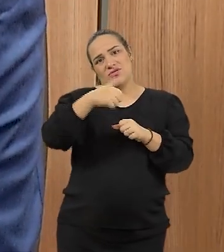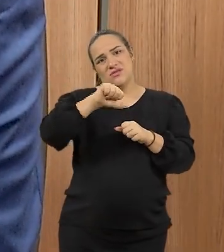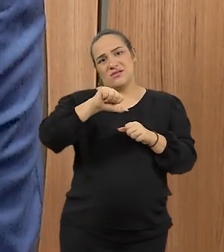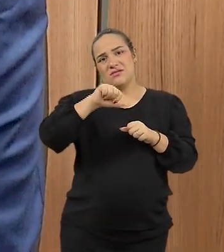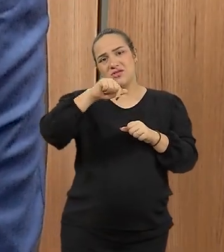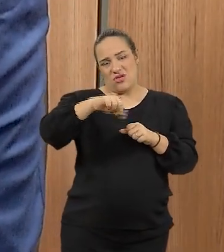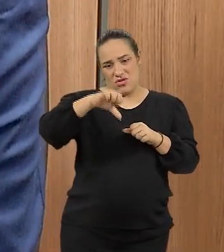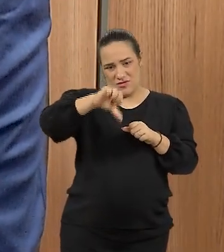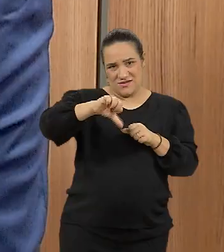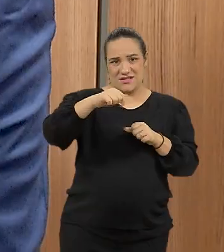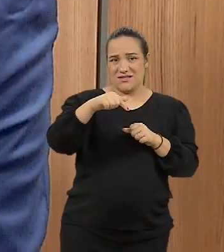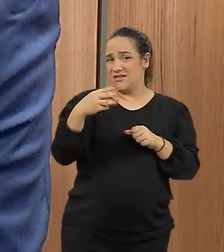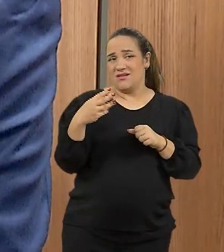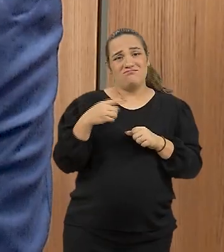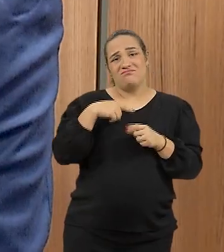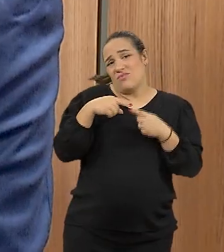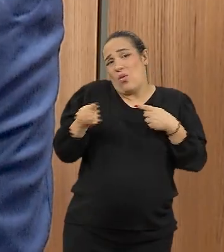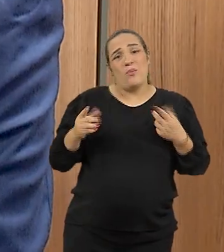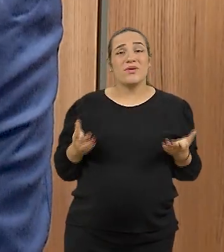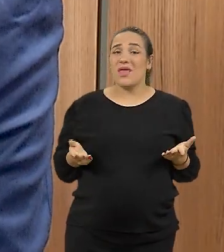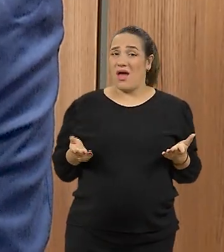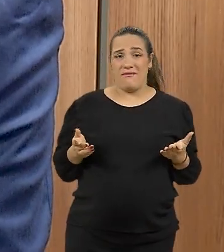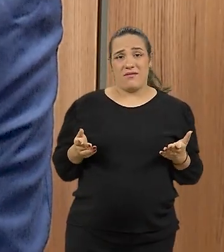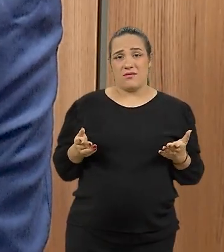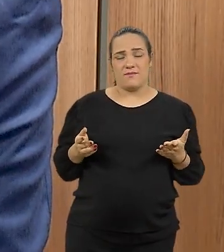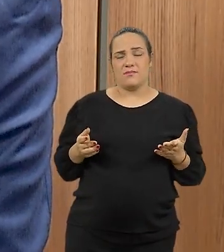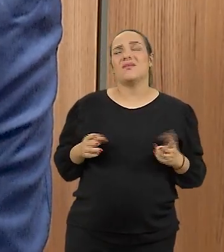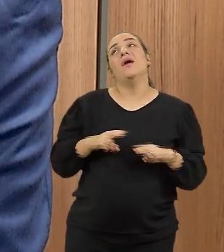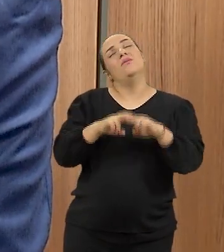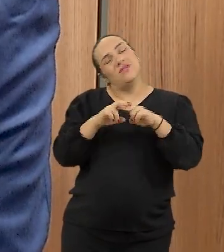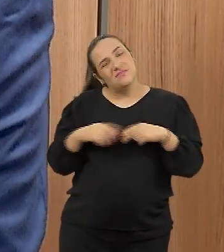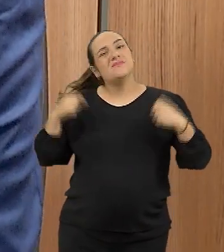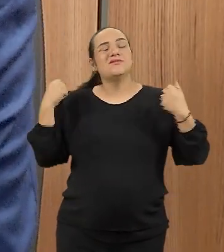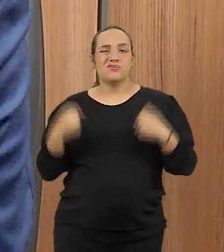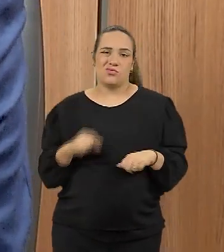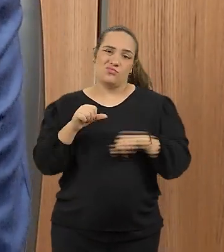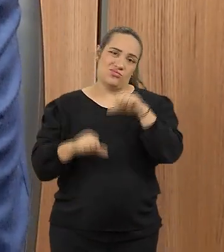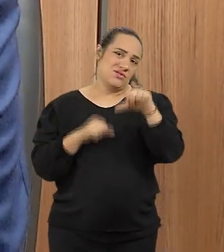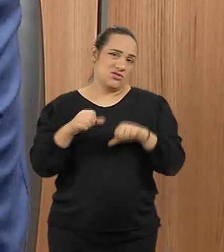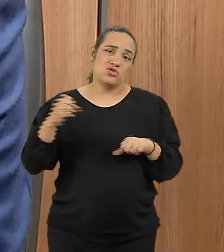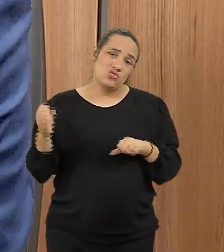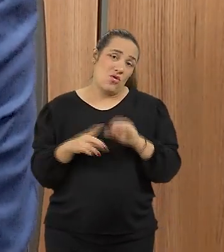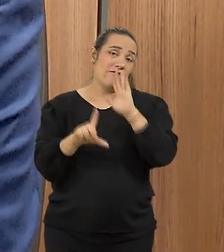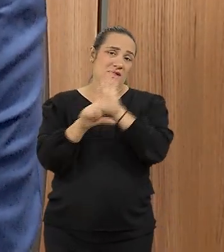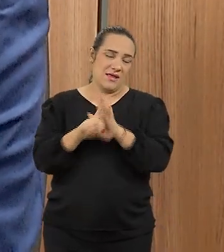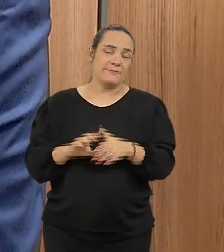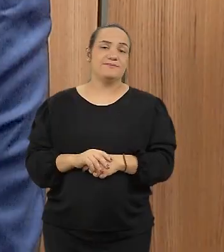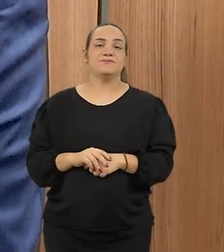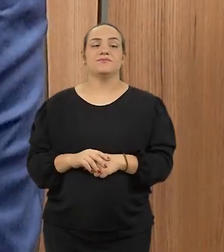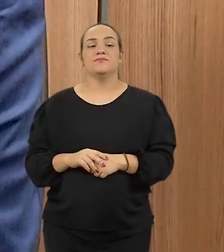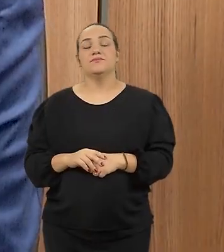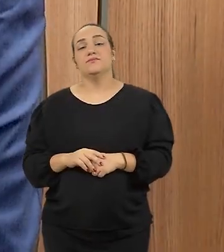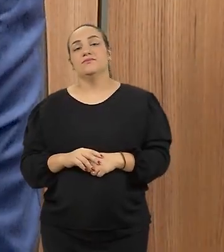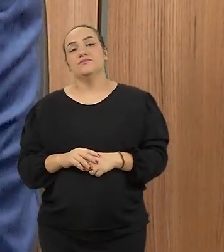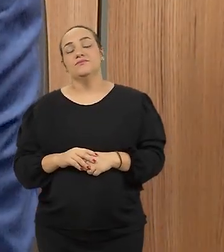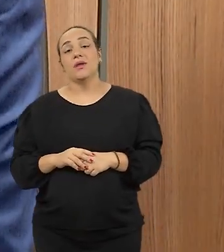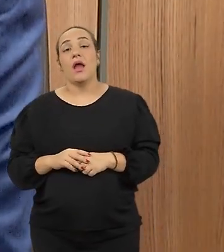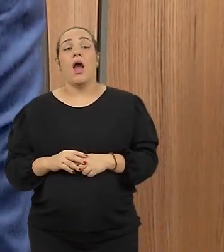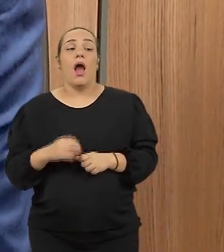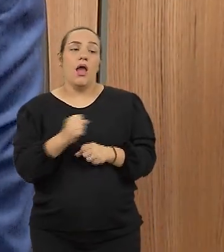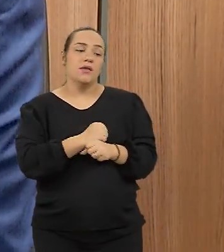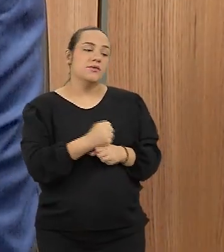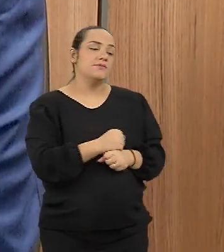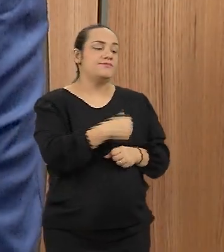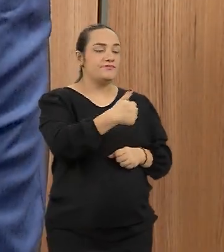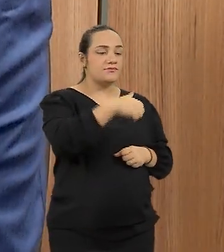mais profissionais da área do direito. Então, isso fez com que fosse necessária uma mudança. E havia toda uma concepção no